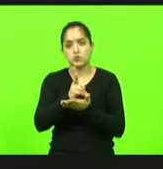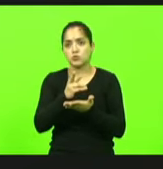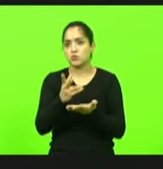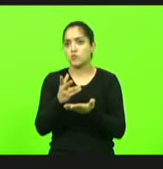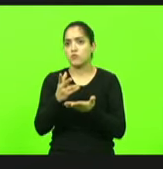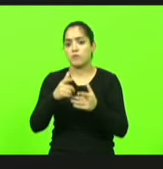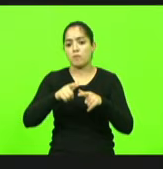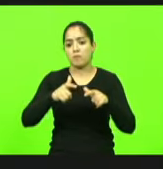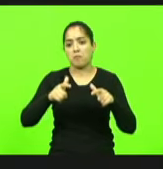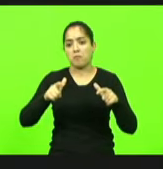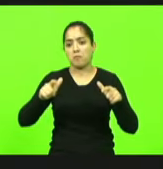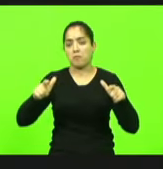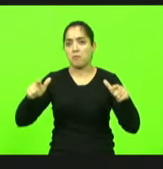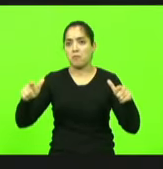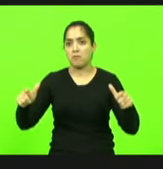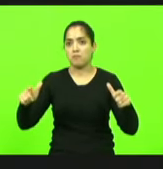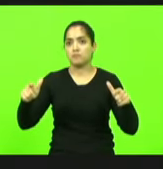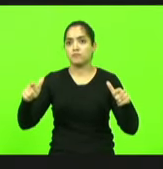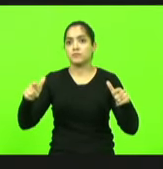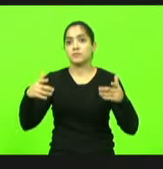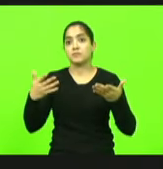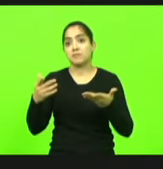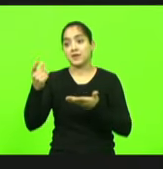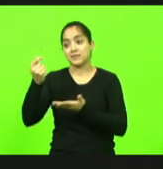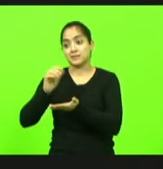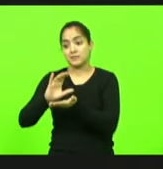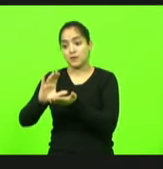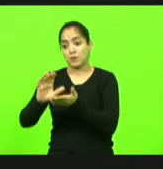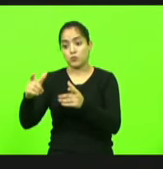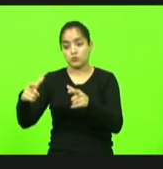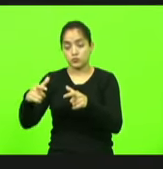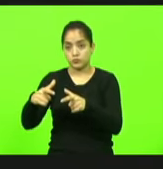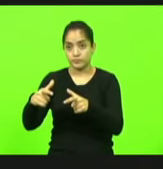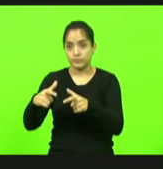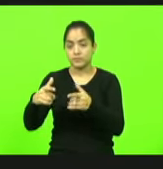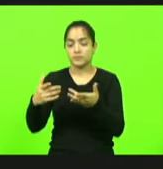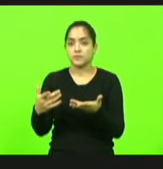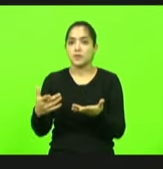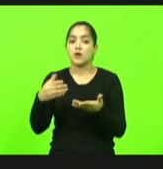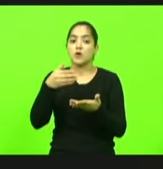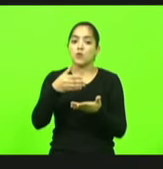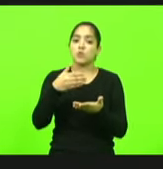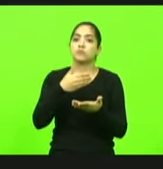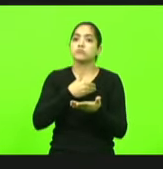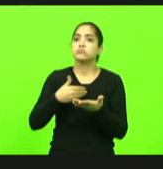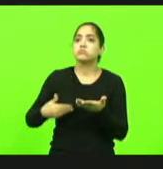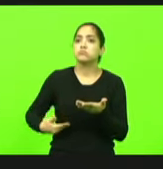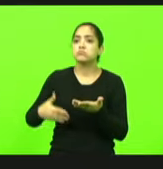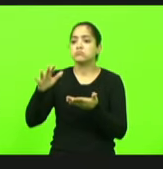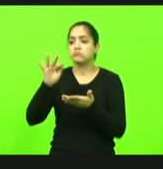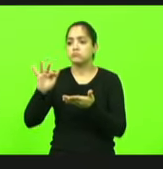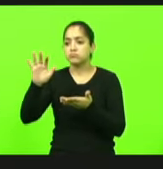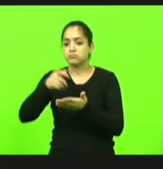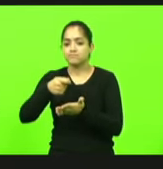maior número do que temos recursos para realizá-las. Então, quando um governo federal nos força a colocar